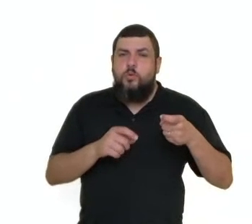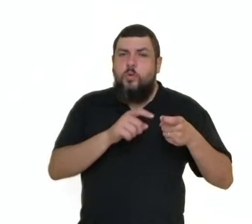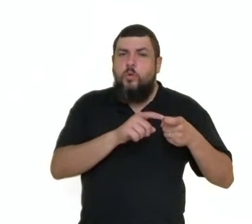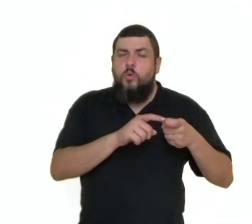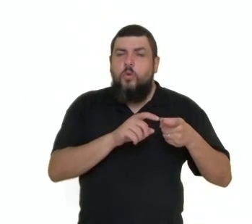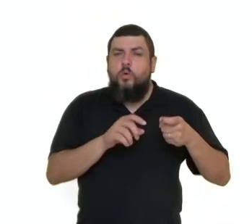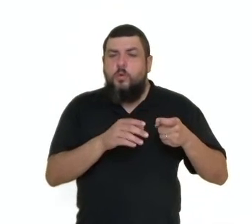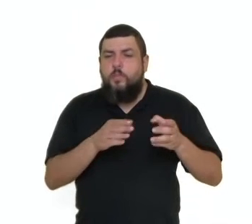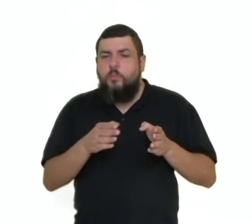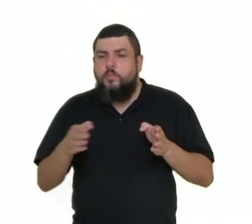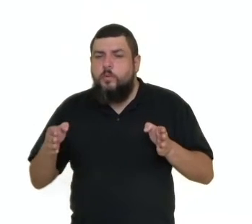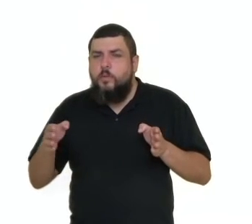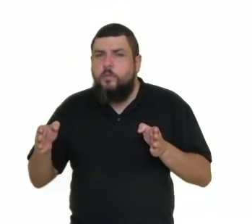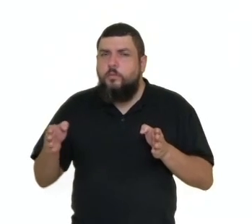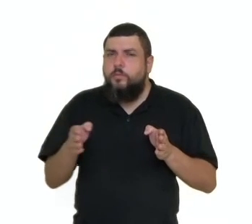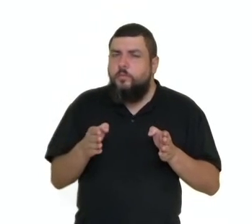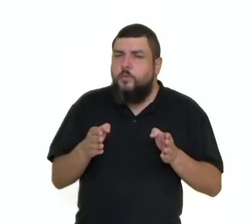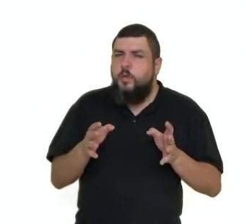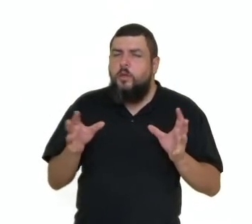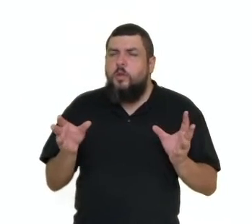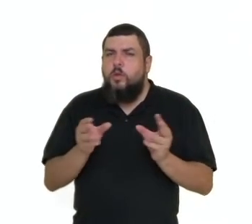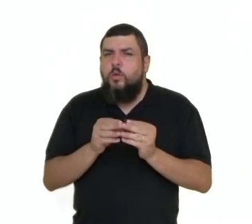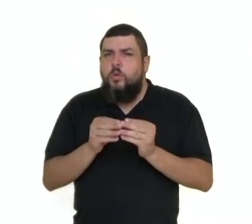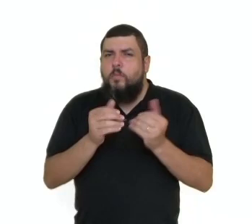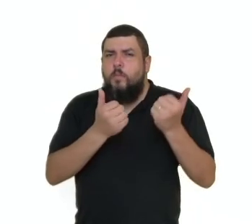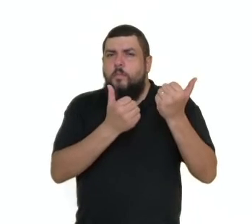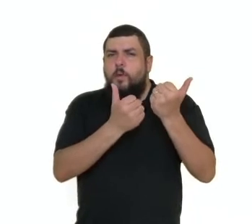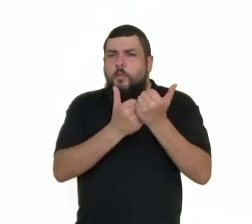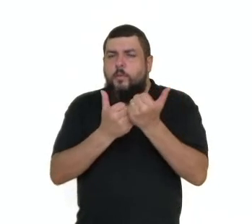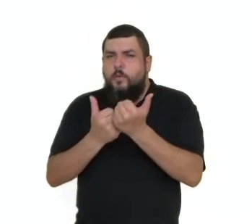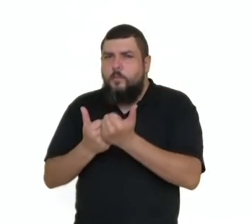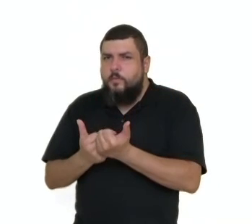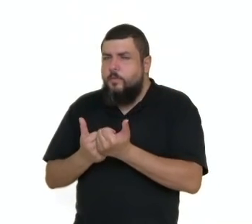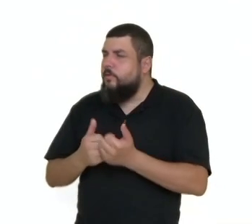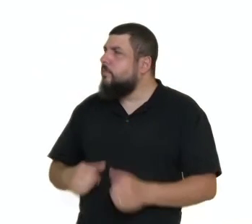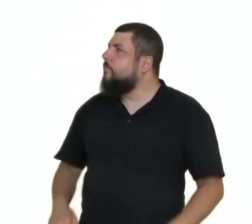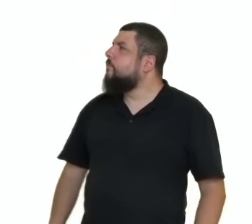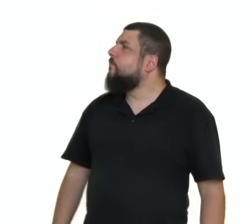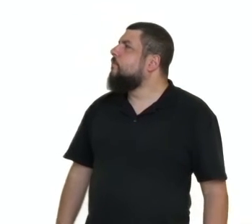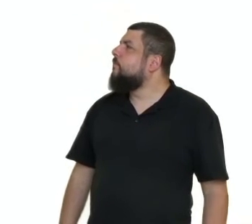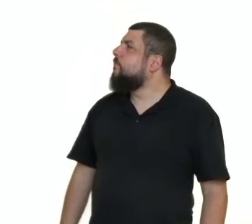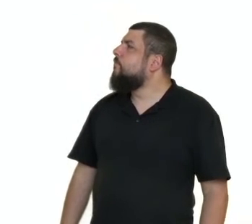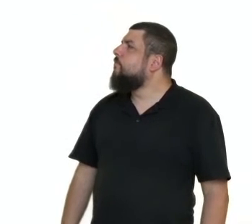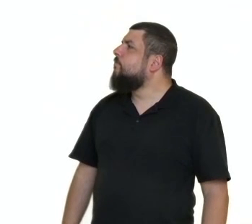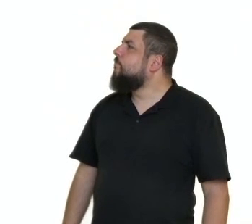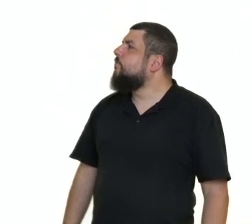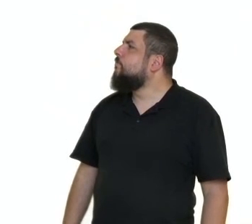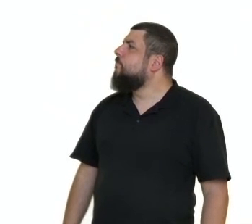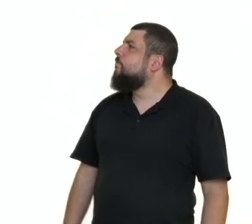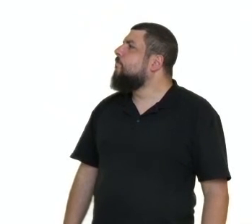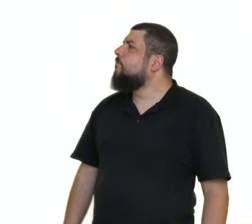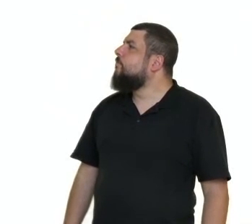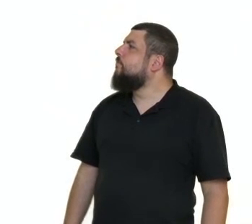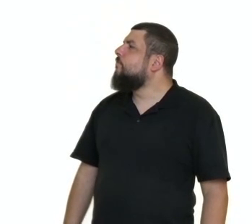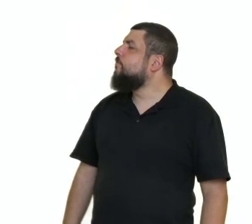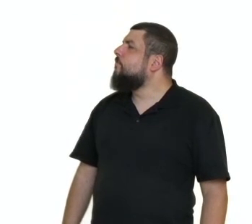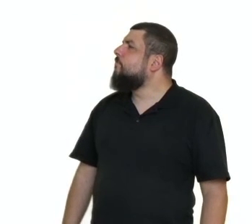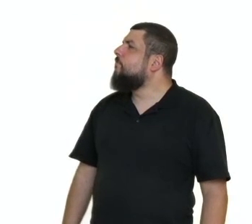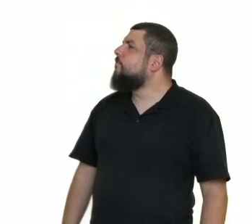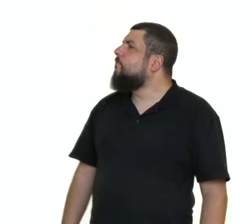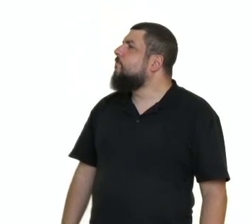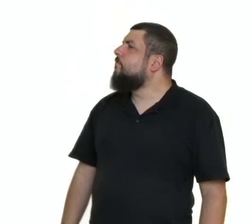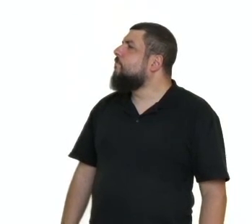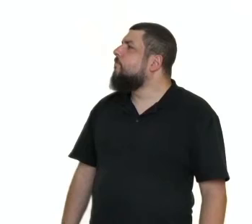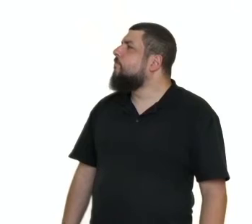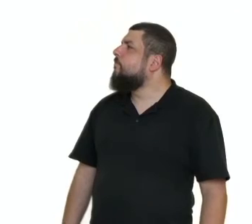resolve isso aqui, né? Ou seja, K igual a 40 sobre 0,02, não erra as contas aí, gurizada, e o nosso K vai ser